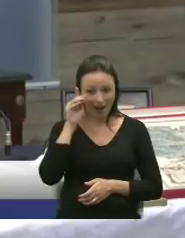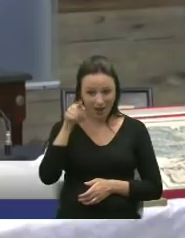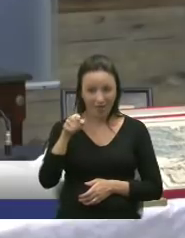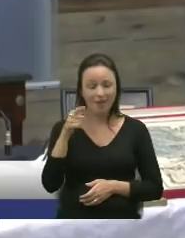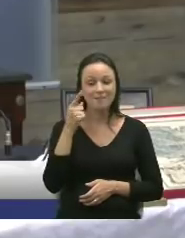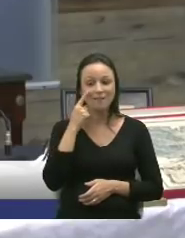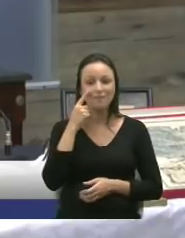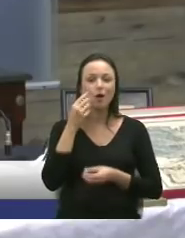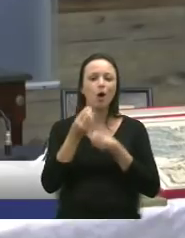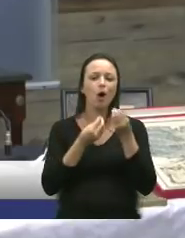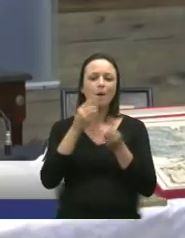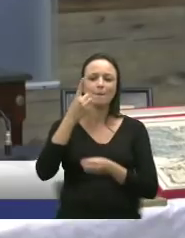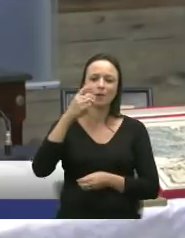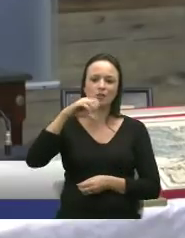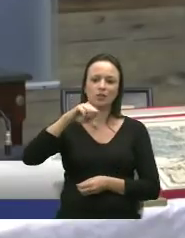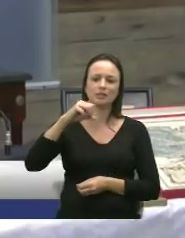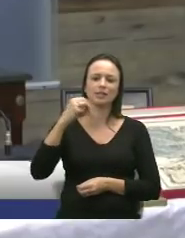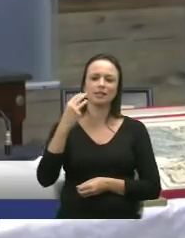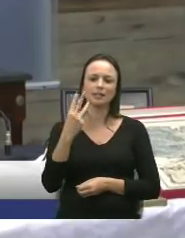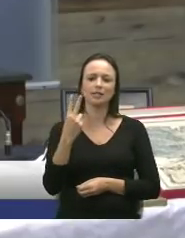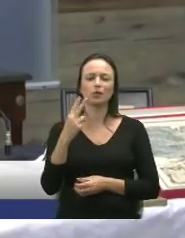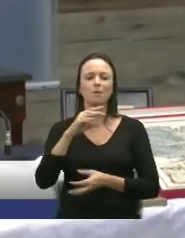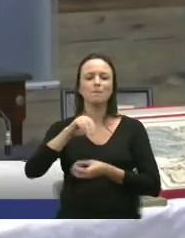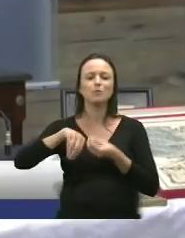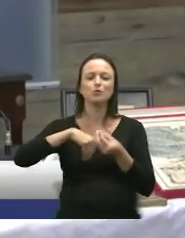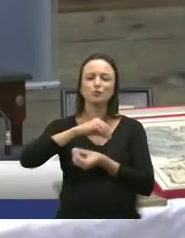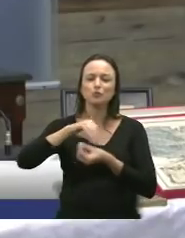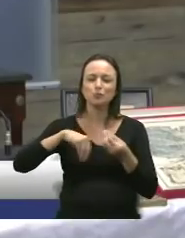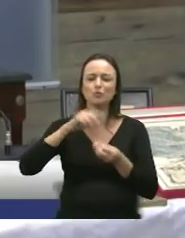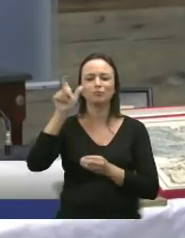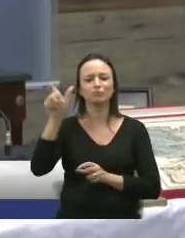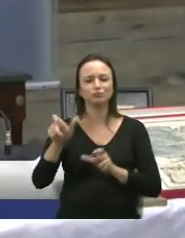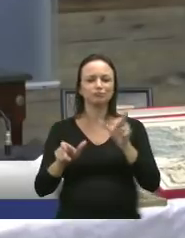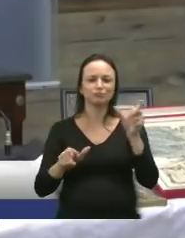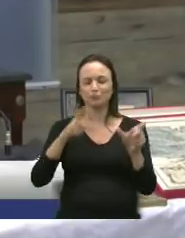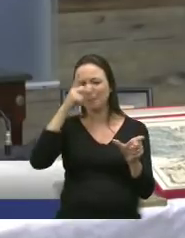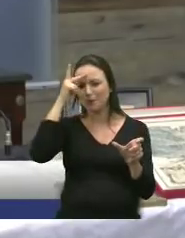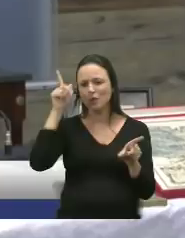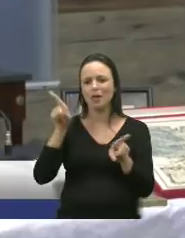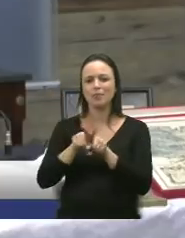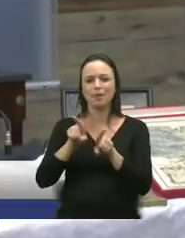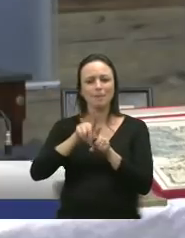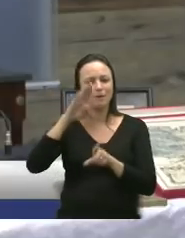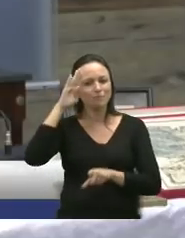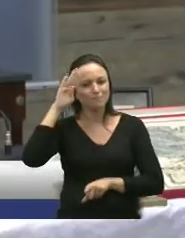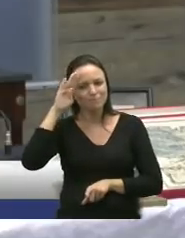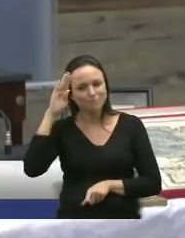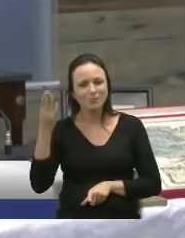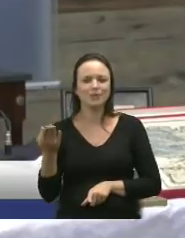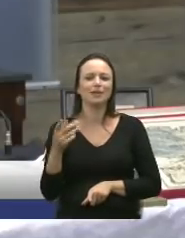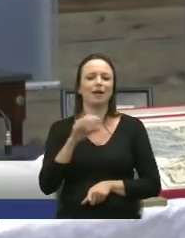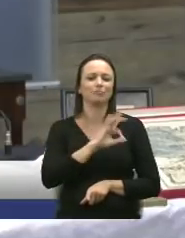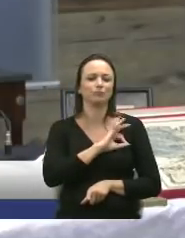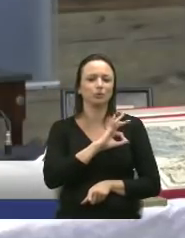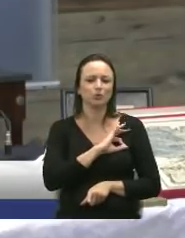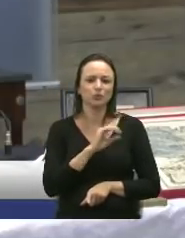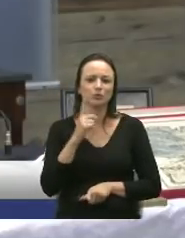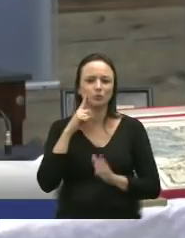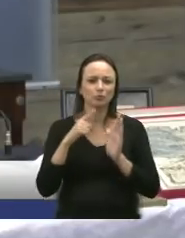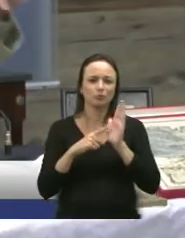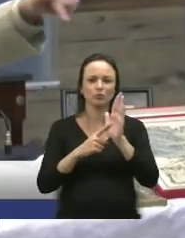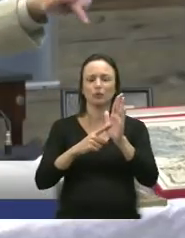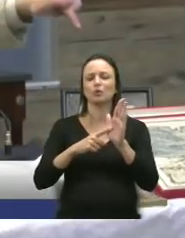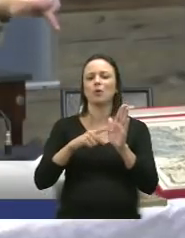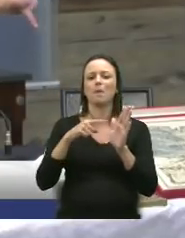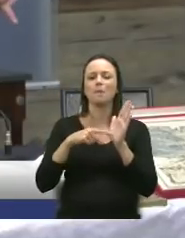em 32 um engajamento bonito, uma mistura bonita de civis e militares. Vocês vão ver voluntários representando os mortos de